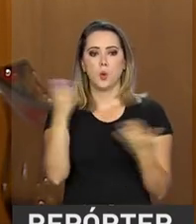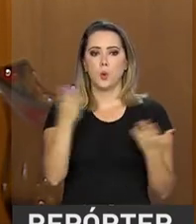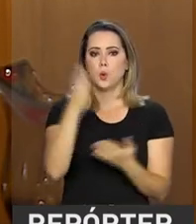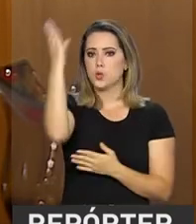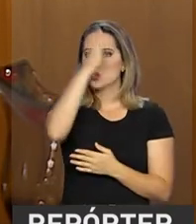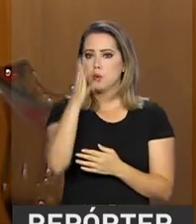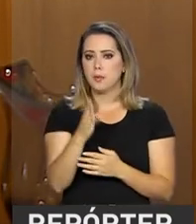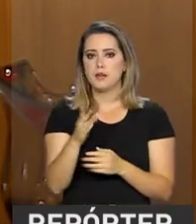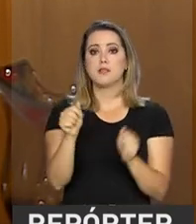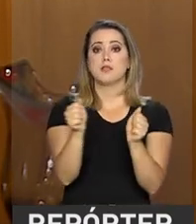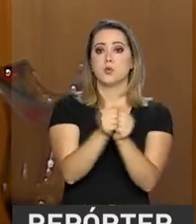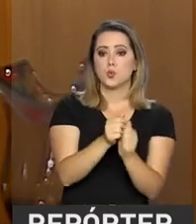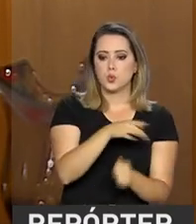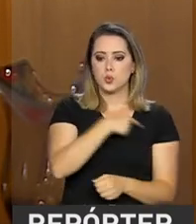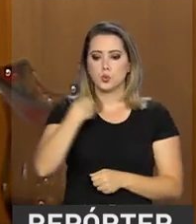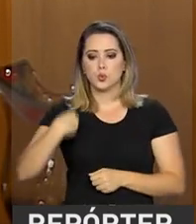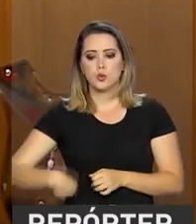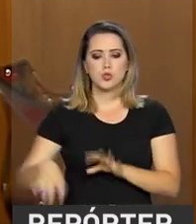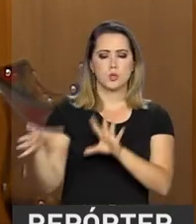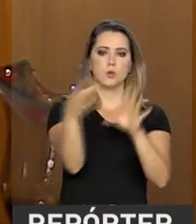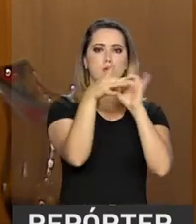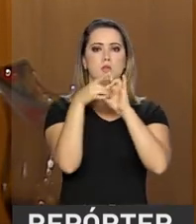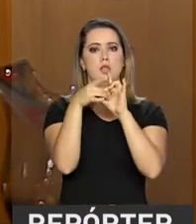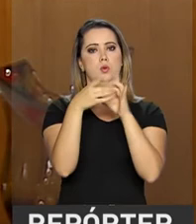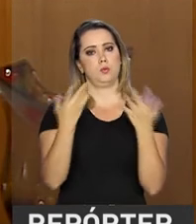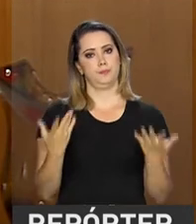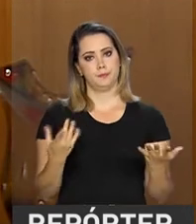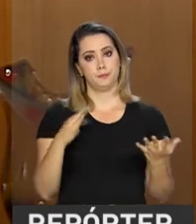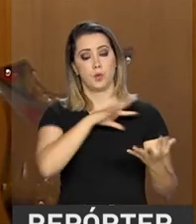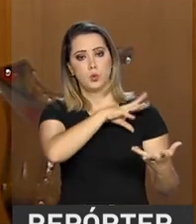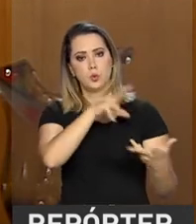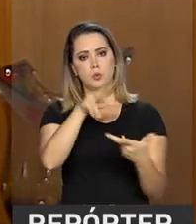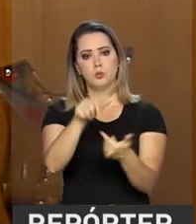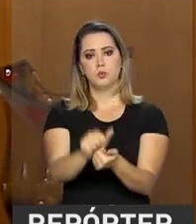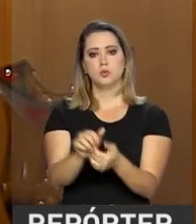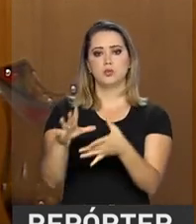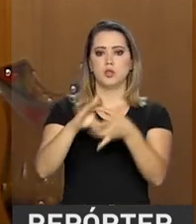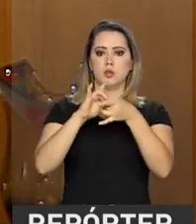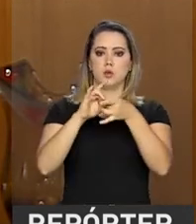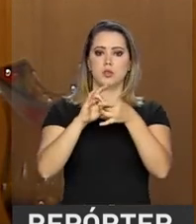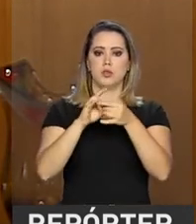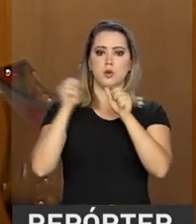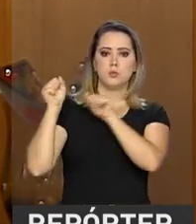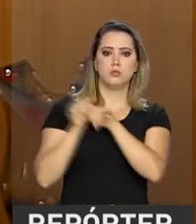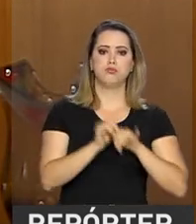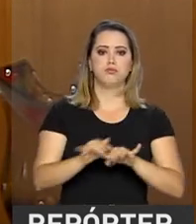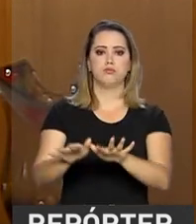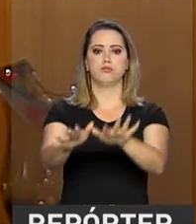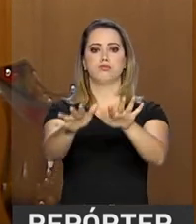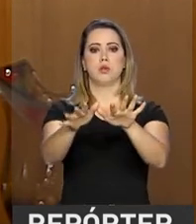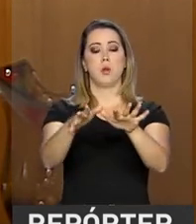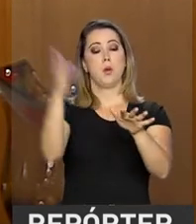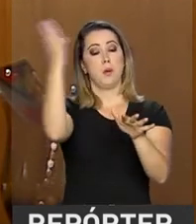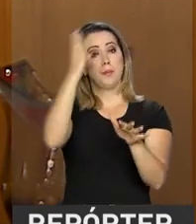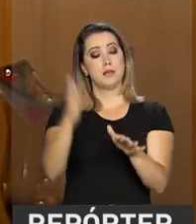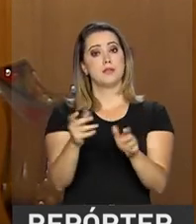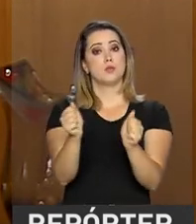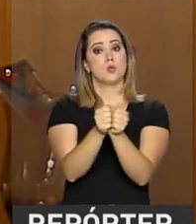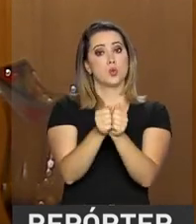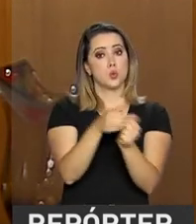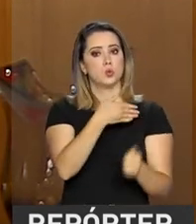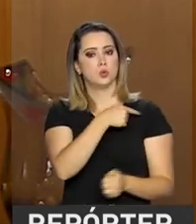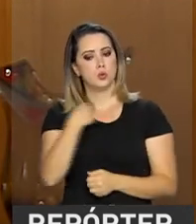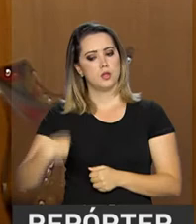china trabalhando com parceiros no mundo onde as parcerias irão se multiplicar brasil e china